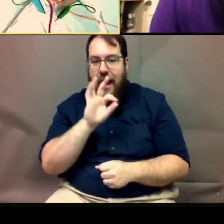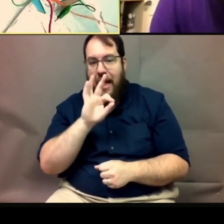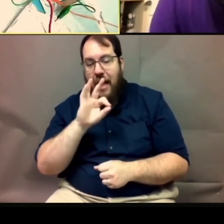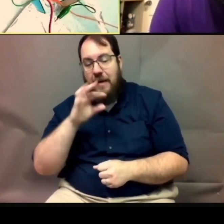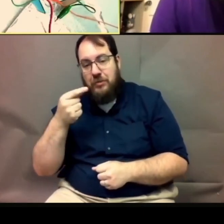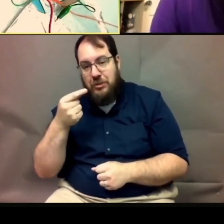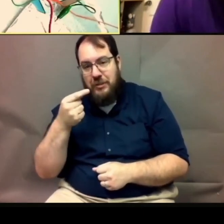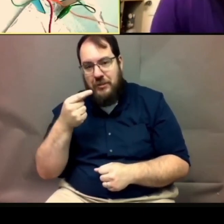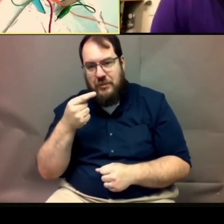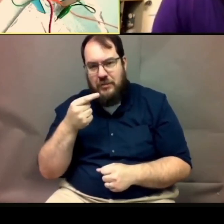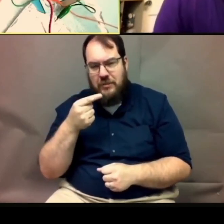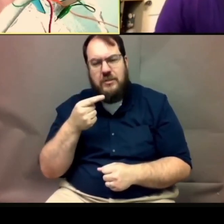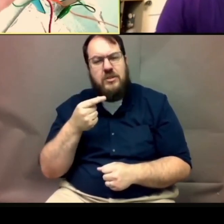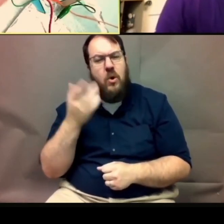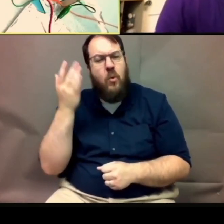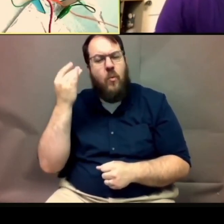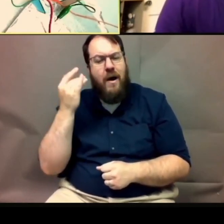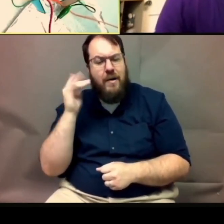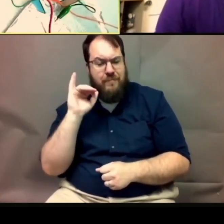WSSD